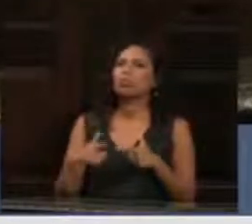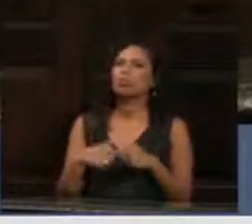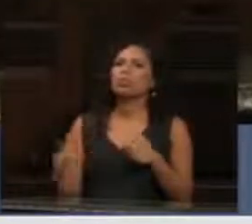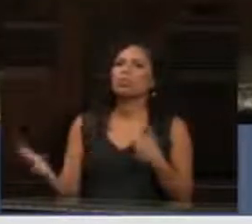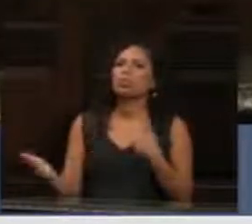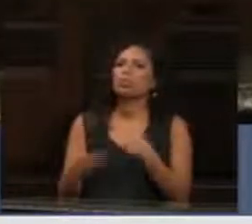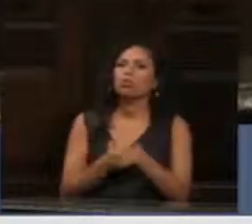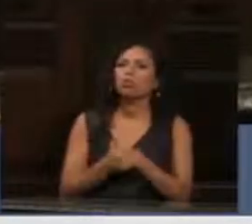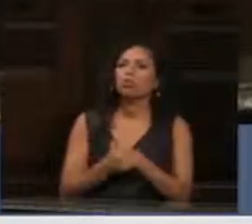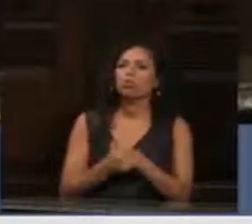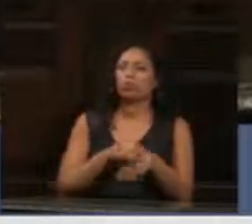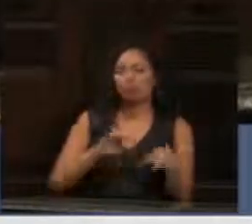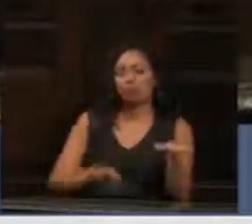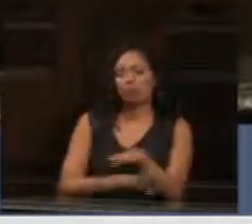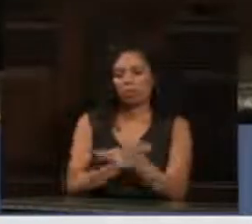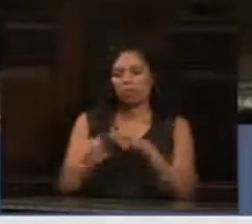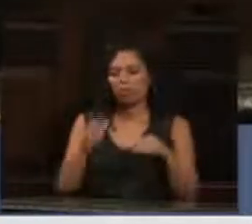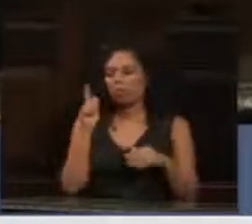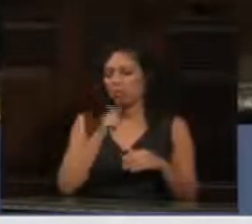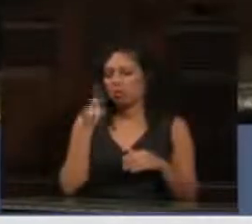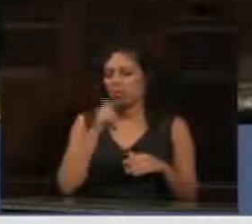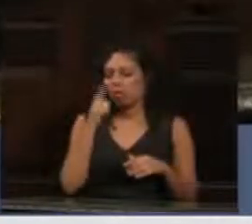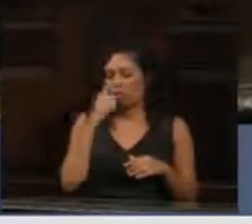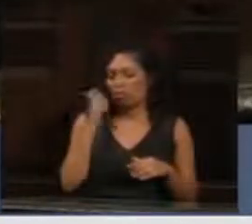empresa estadual de água e saneamento